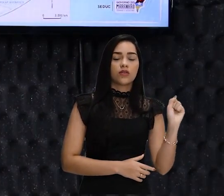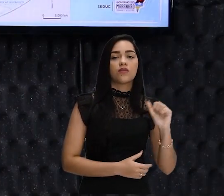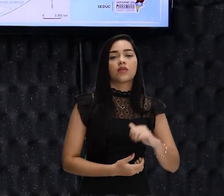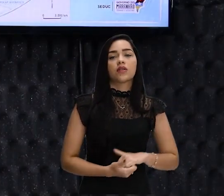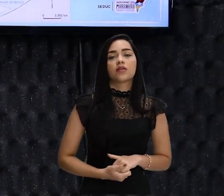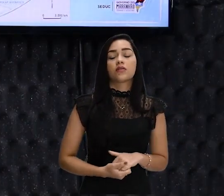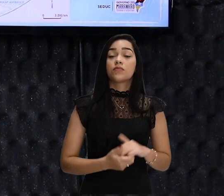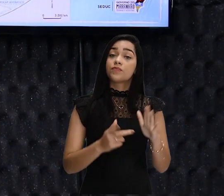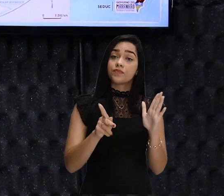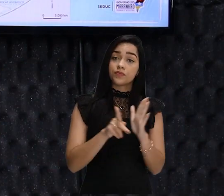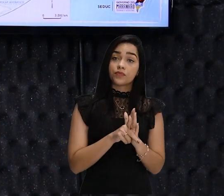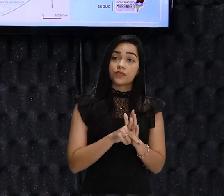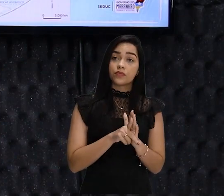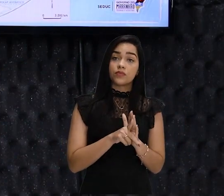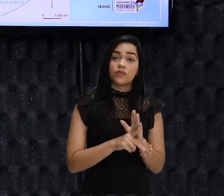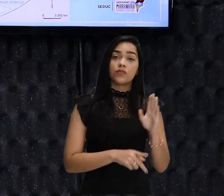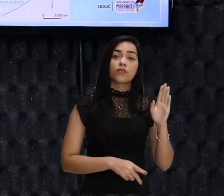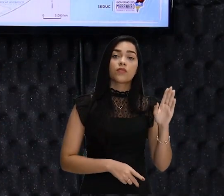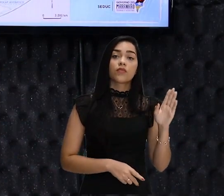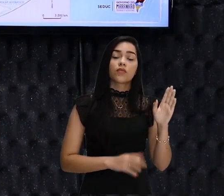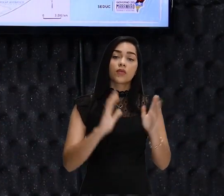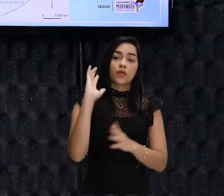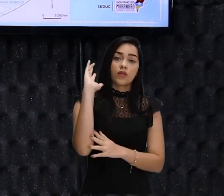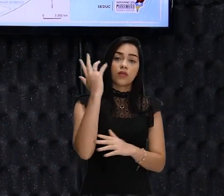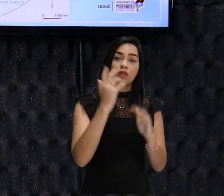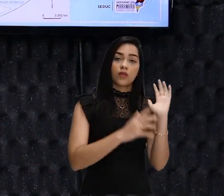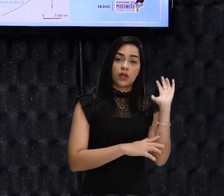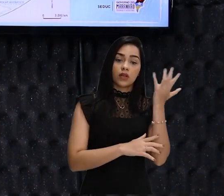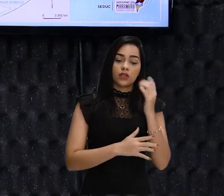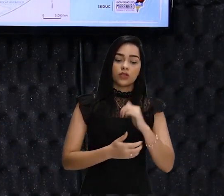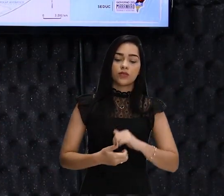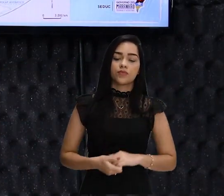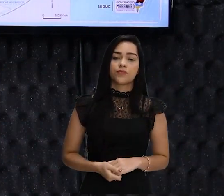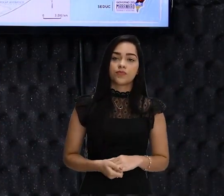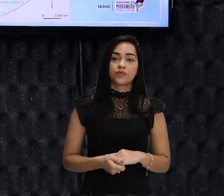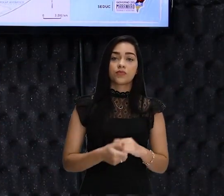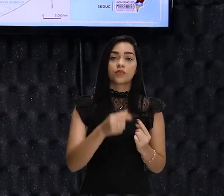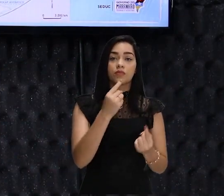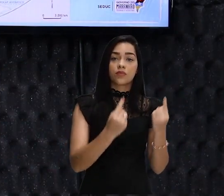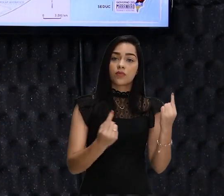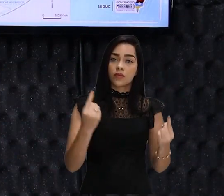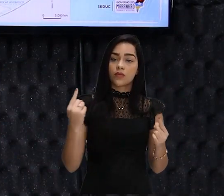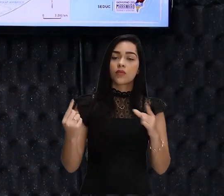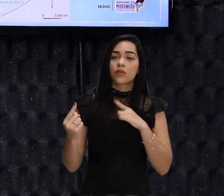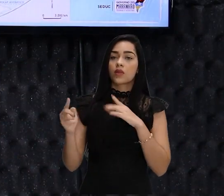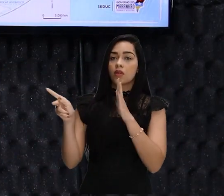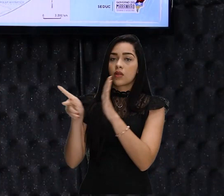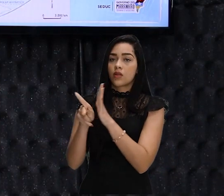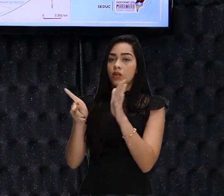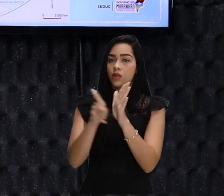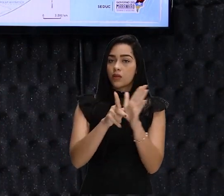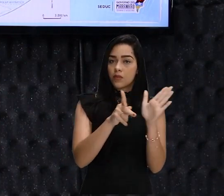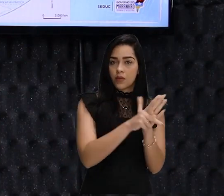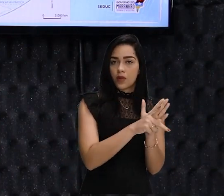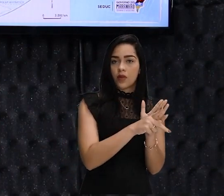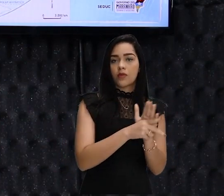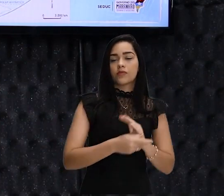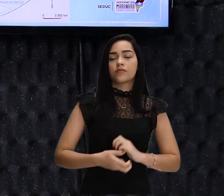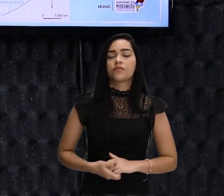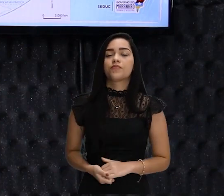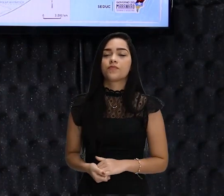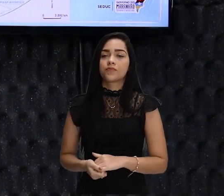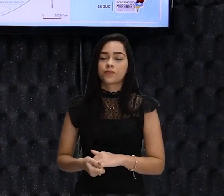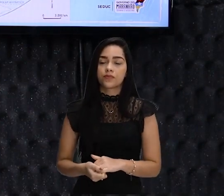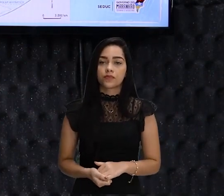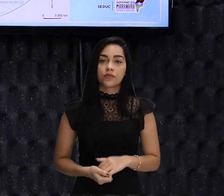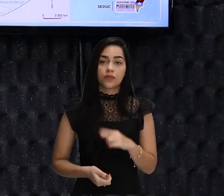um bioma do biócoro floresta. Então, cada biócoro ele se subdivide aqui nesses